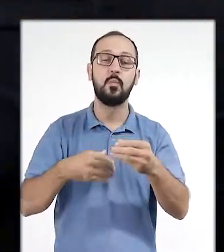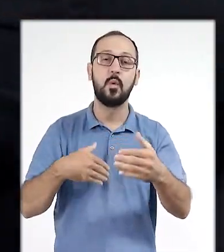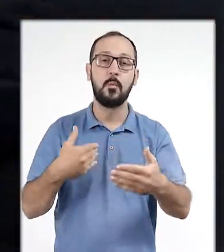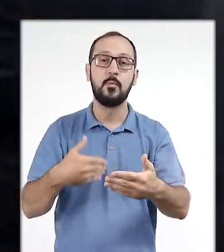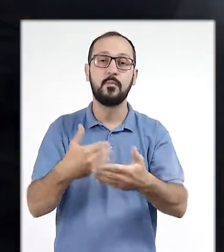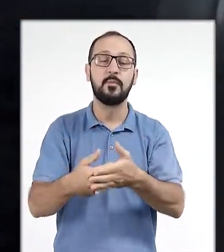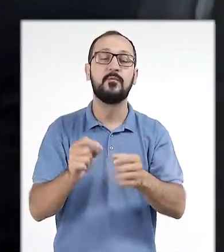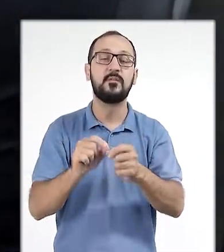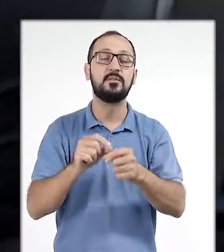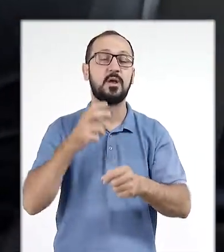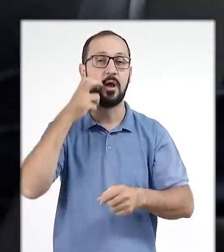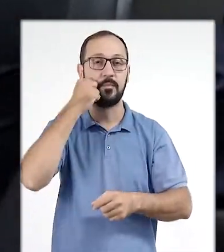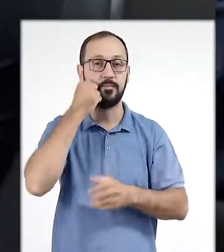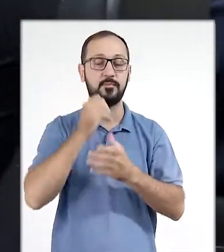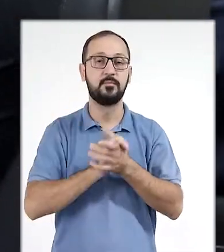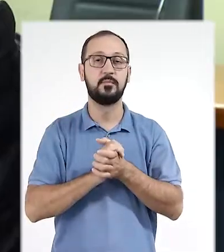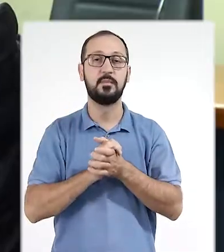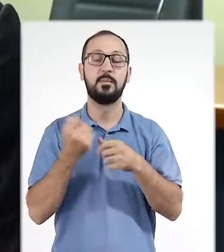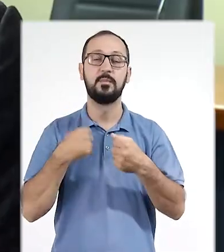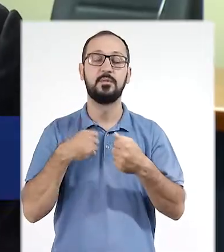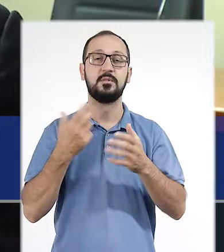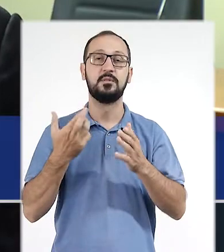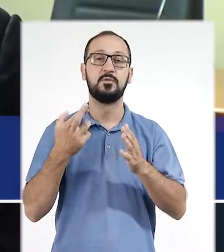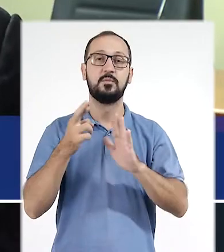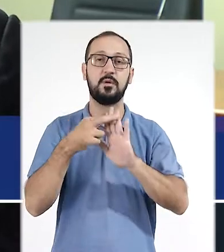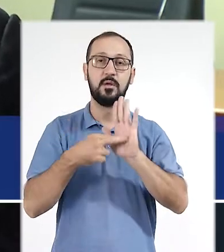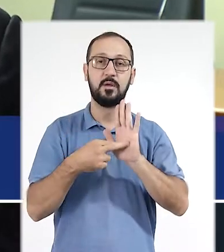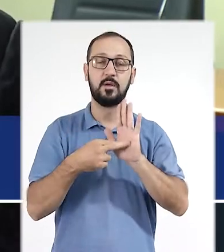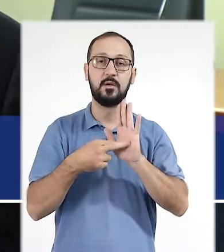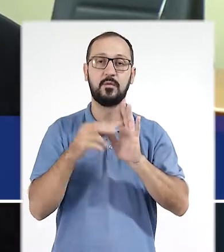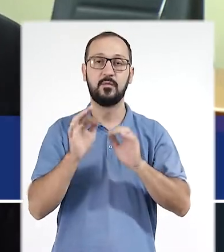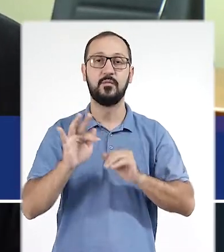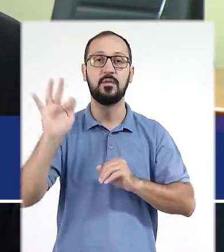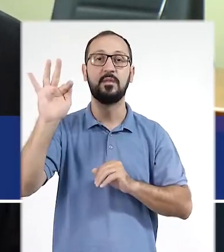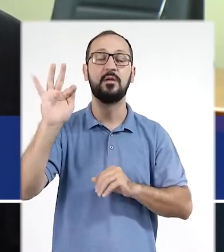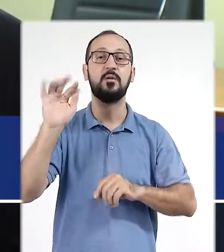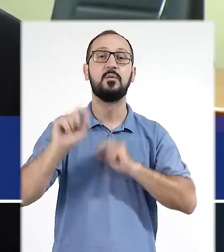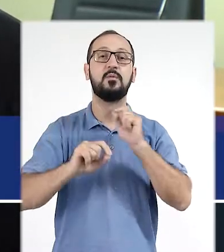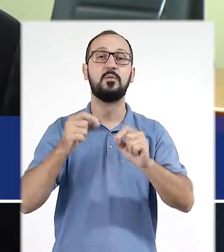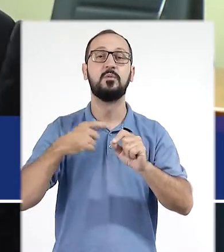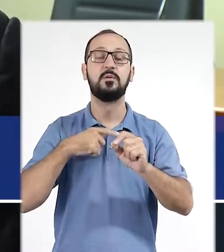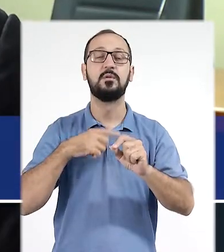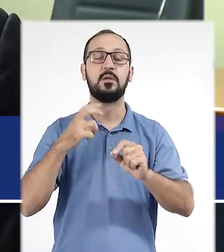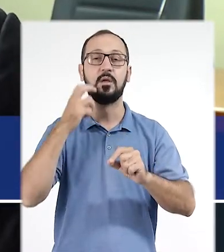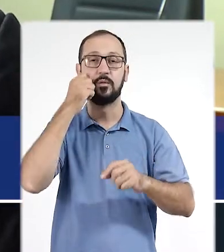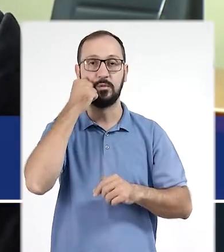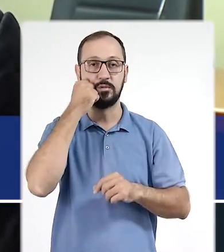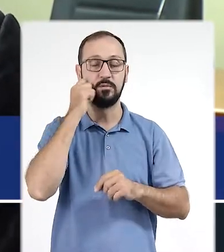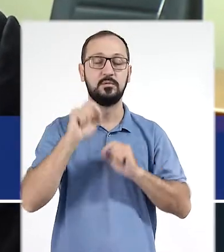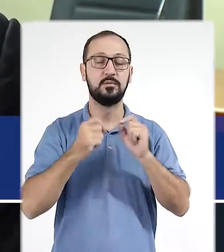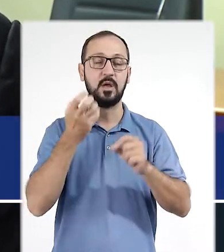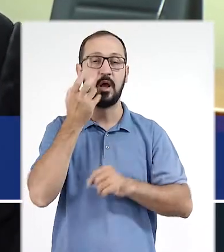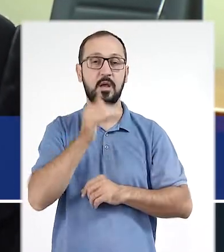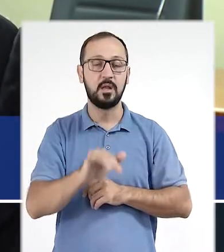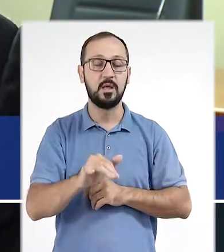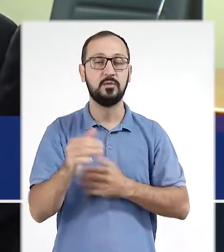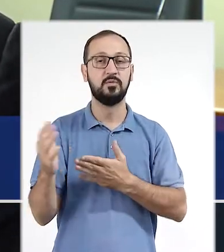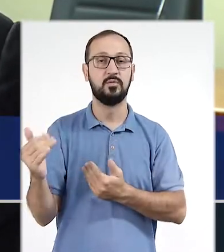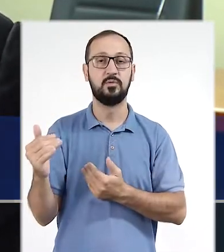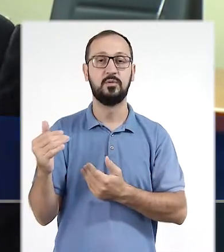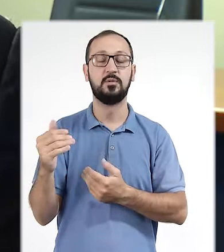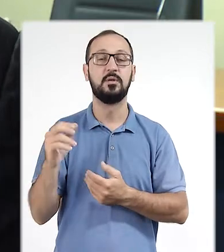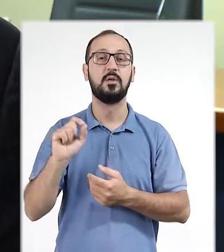sobre procedimento de adoção. Um regramento de uma lei federal no que tange a adoção, né, de